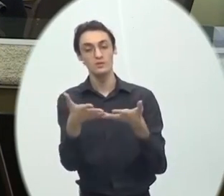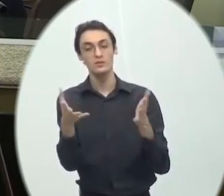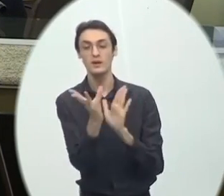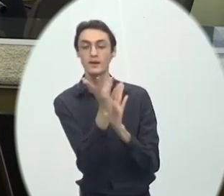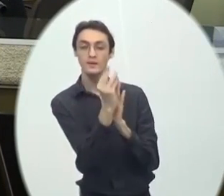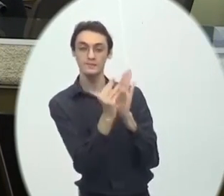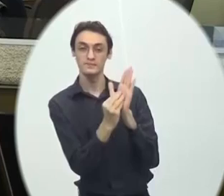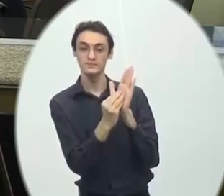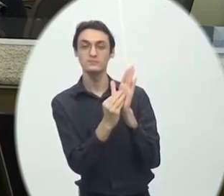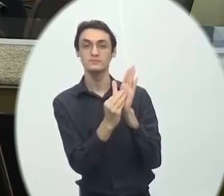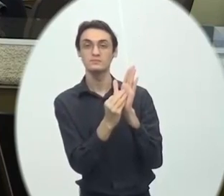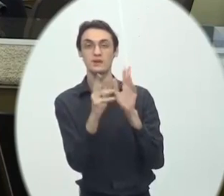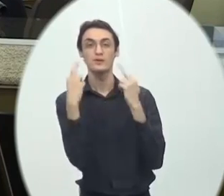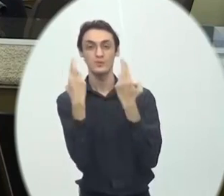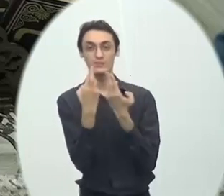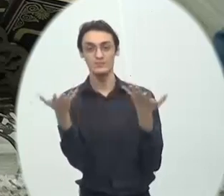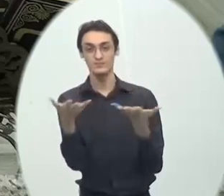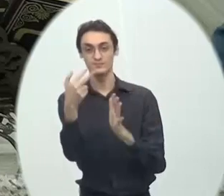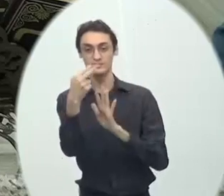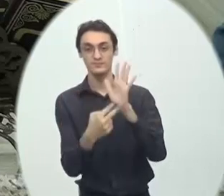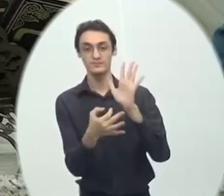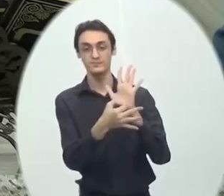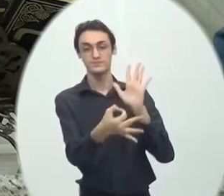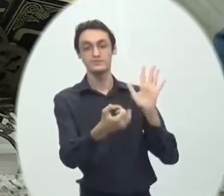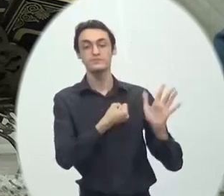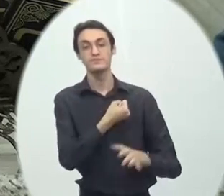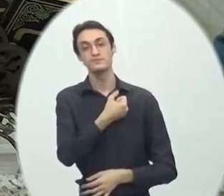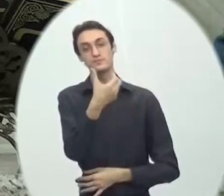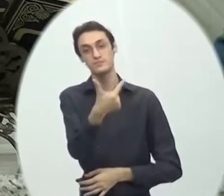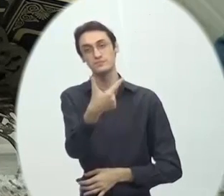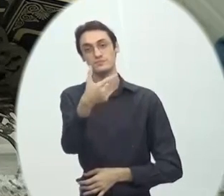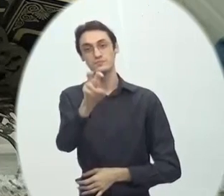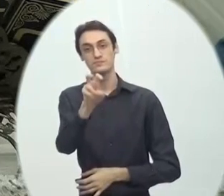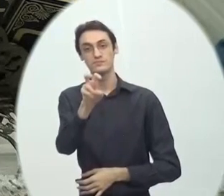a leitura do expediente. Indicações número